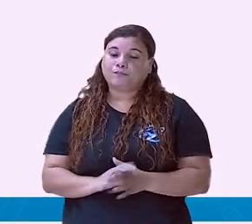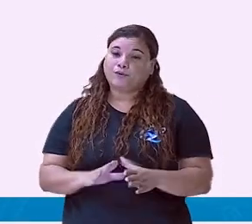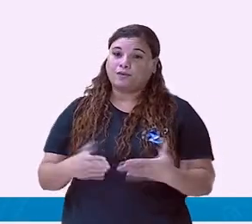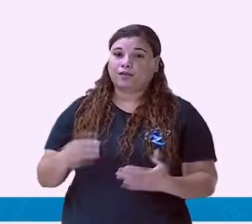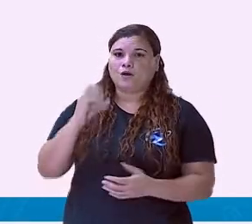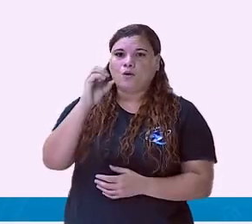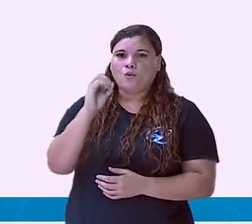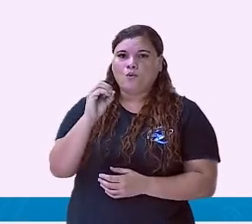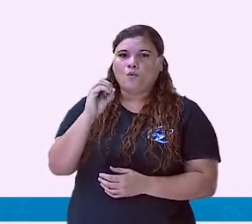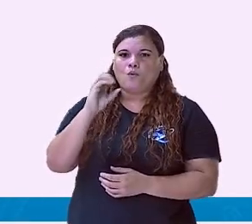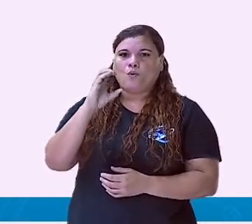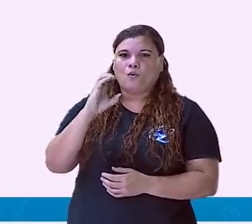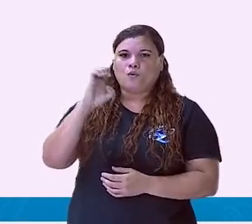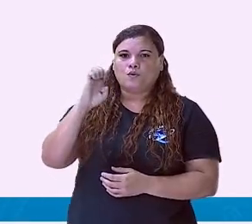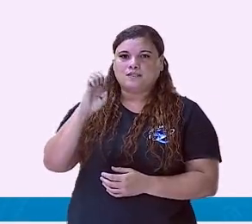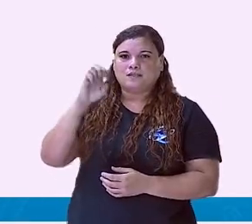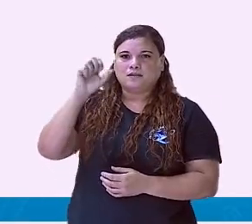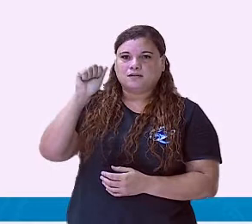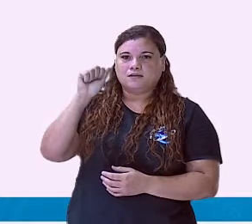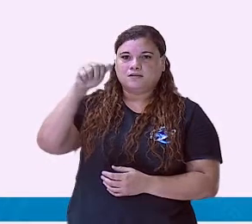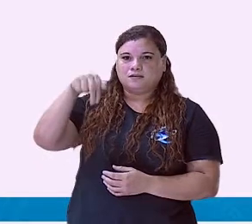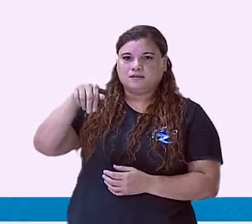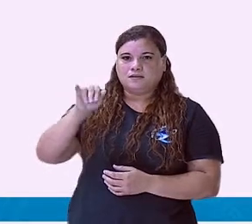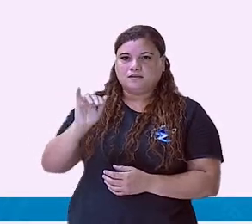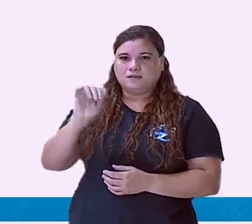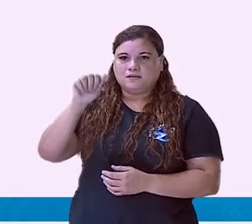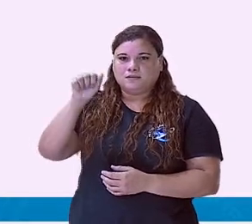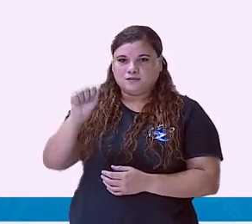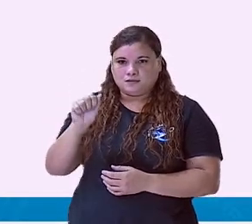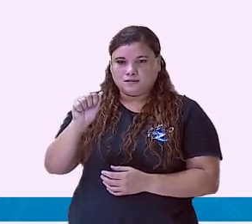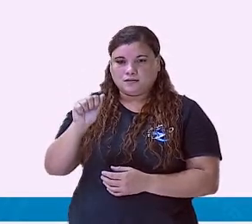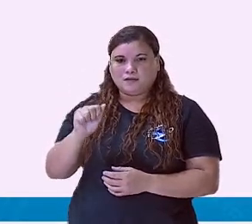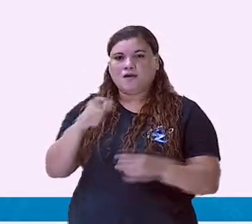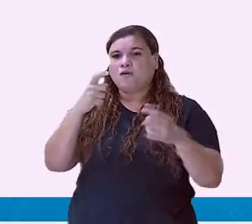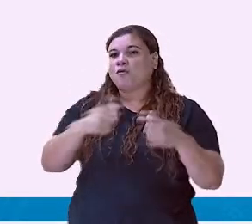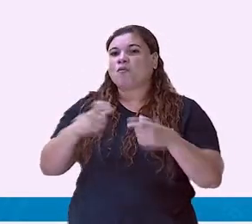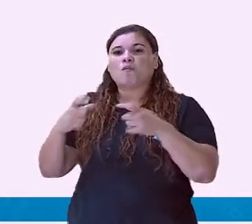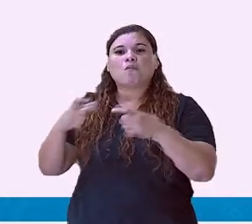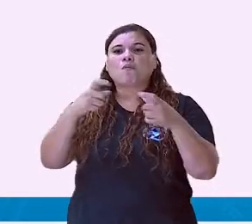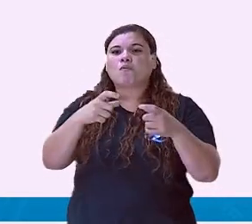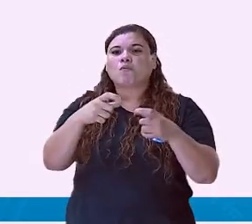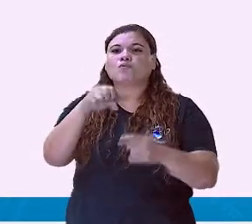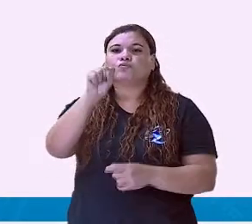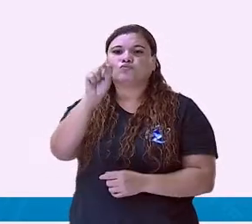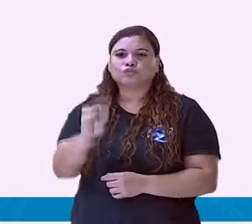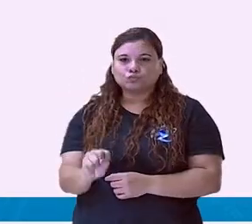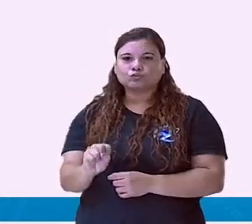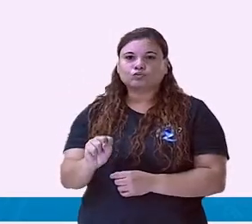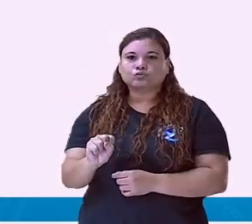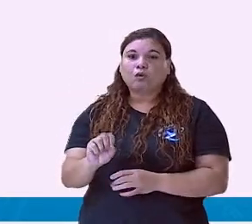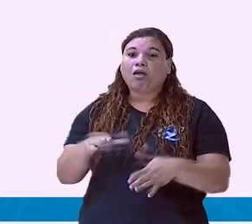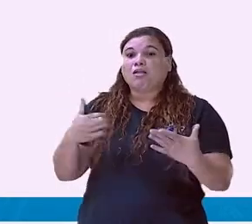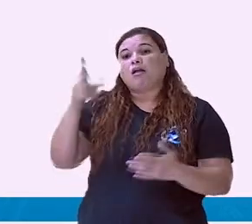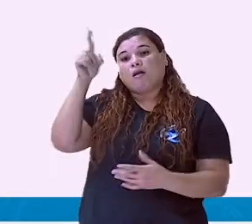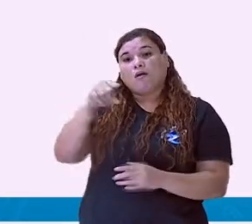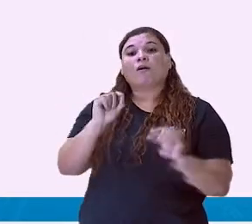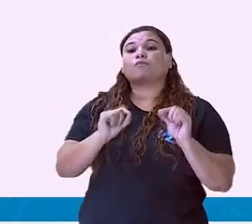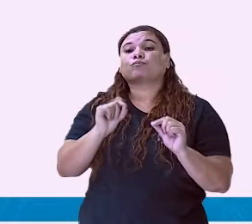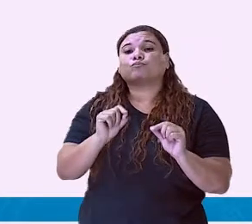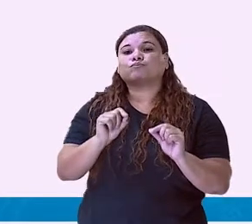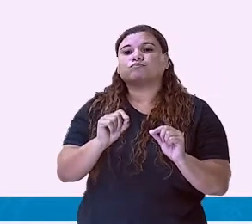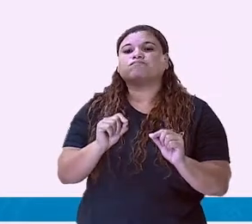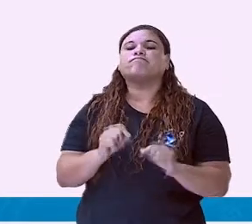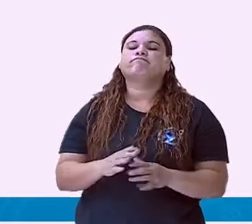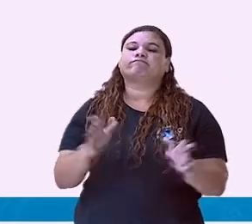economicamente, socioeconomicamente, ela está no norte. Viram que a linha imaginária aí faz muito mais